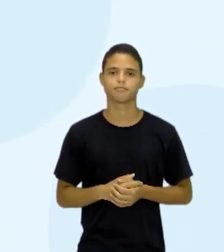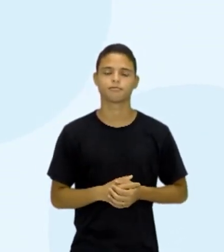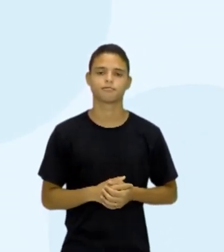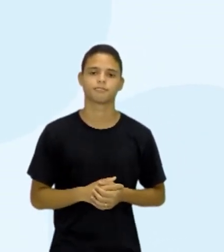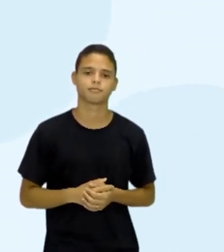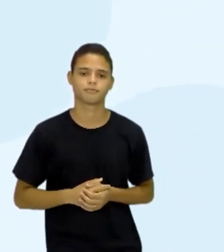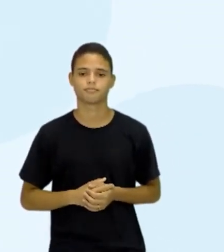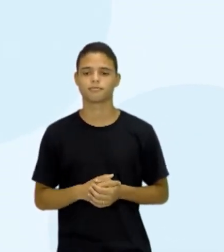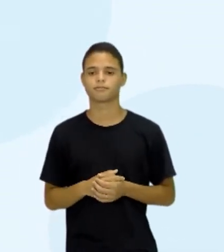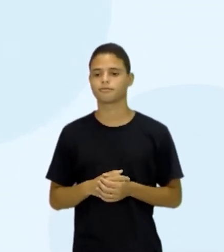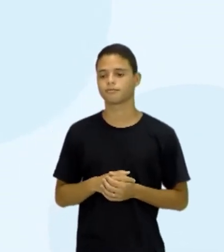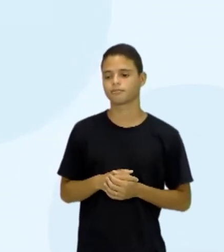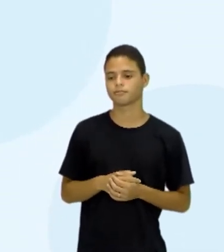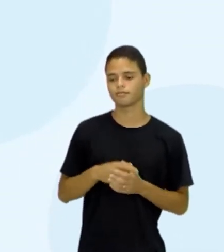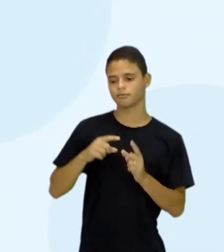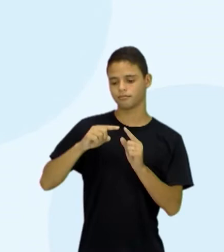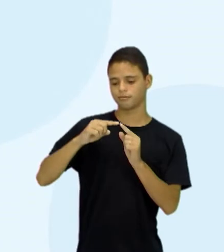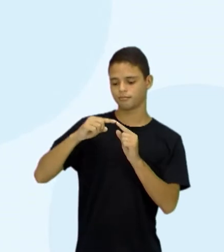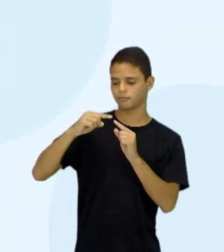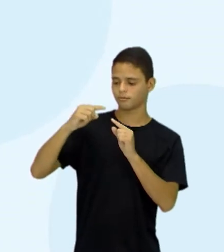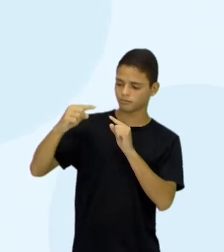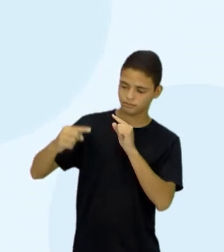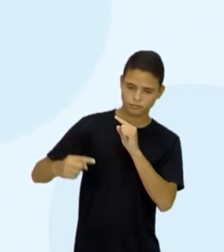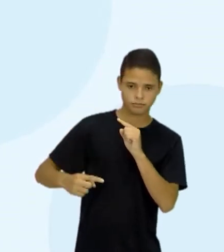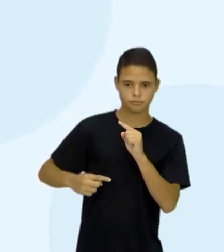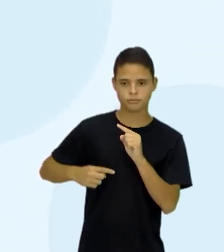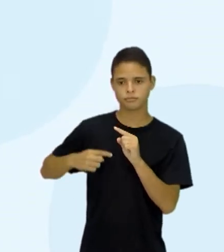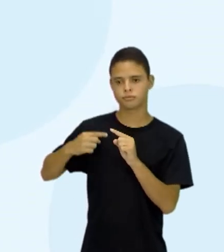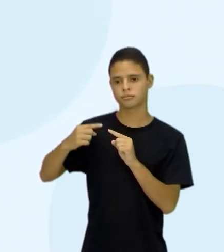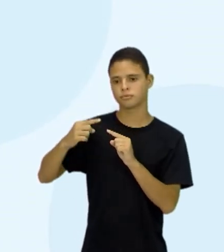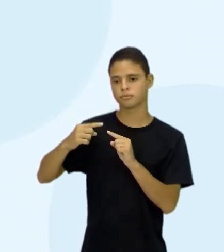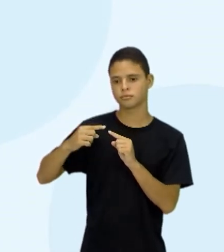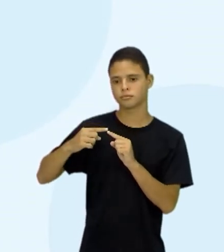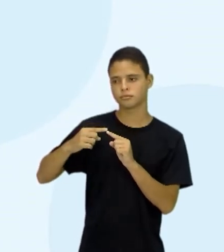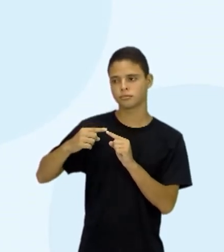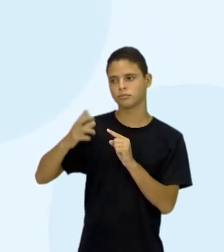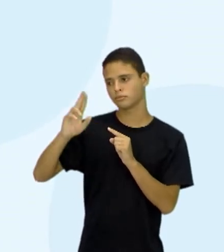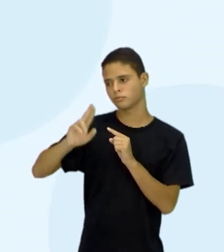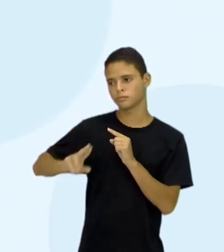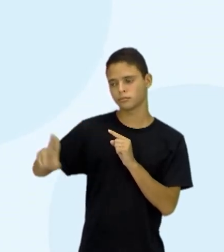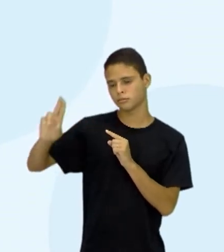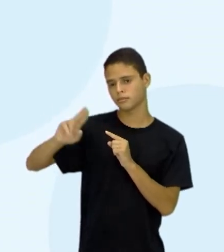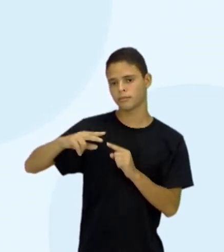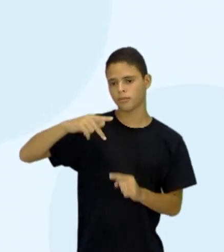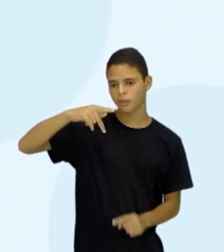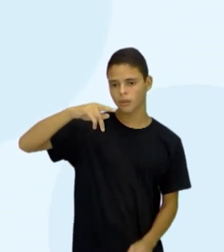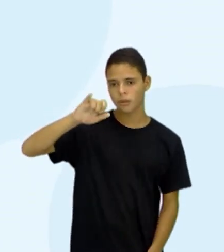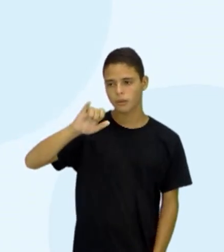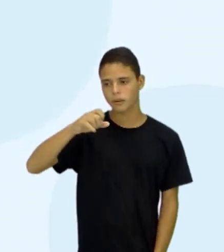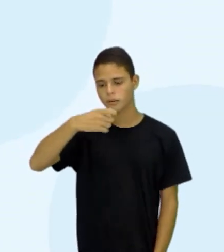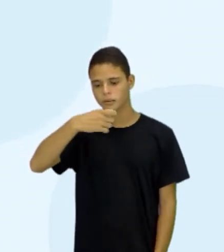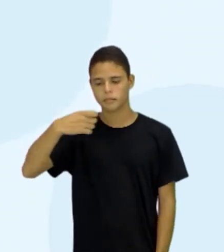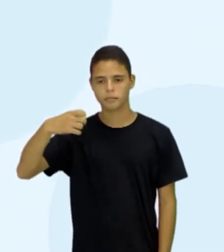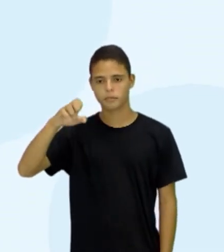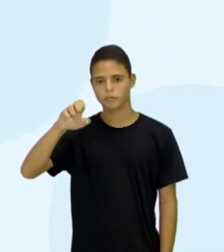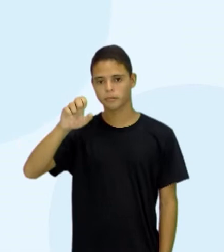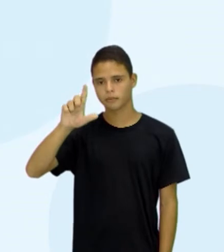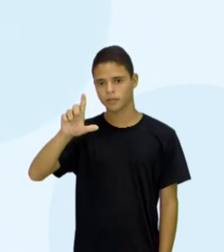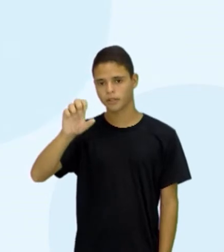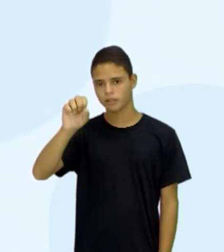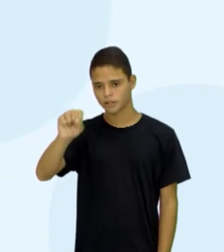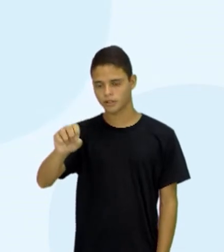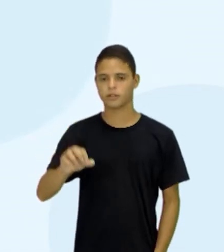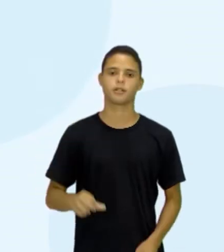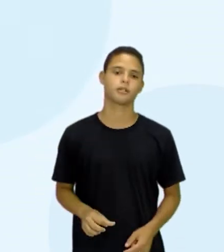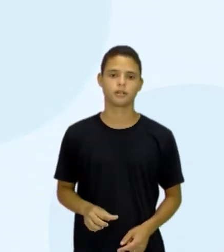do globo que eu mostrei anteriormente e transformei não, na verdade estou usando o pixel. Então, ali em pixels, nós